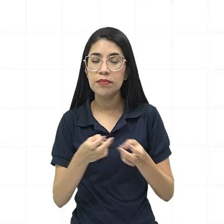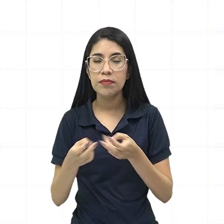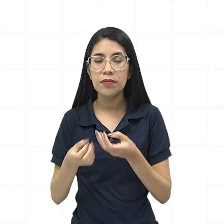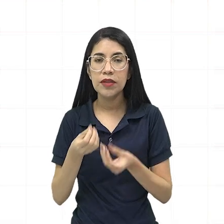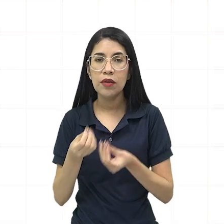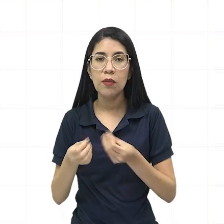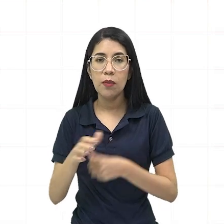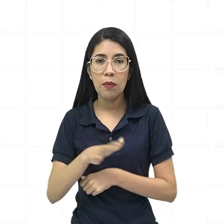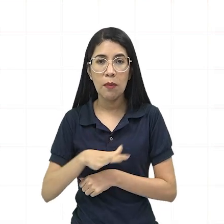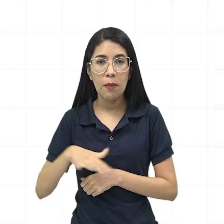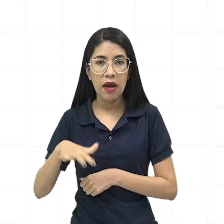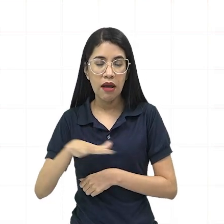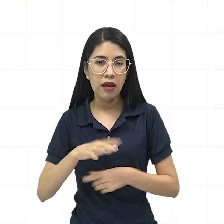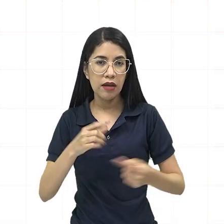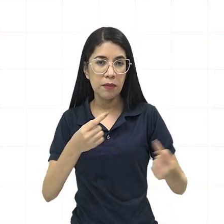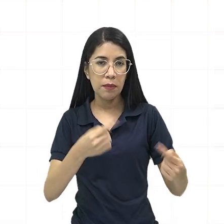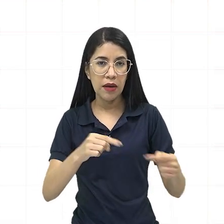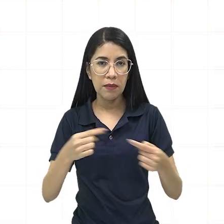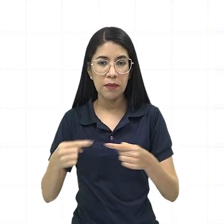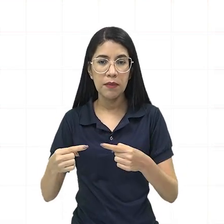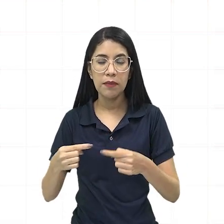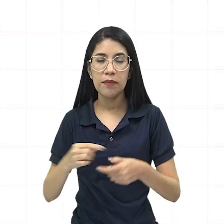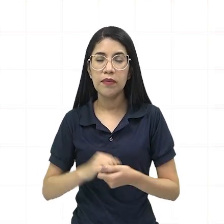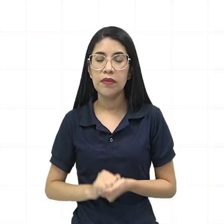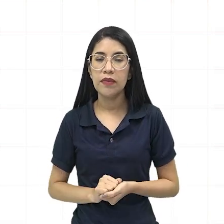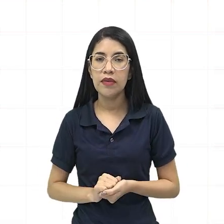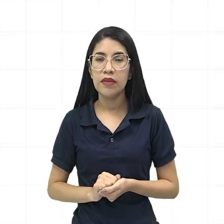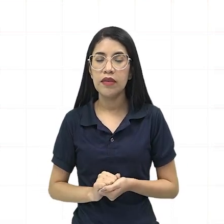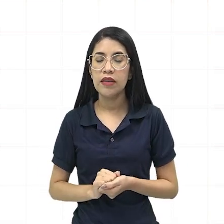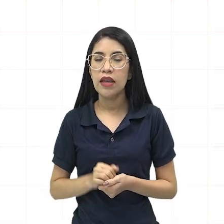como um campo de batalha. Aliás, perdão, não é a